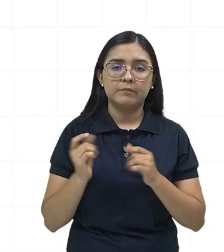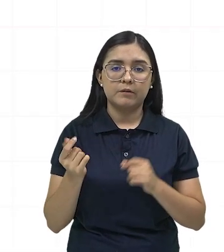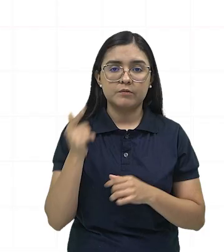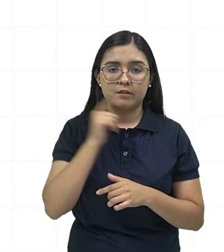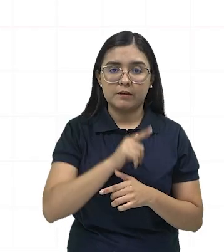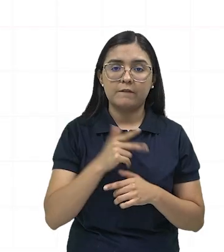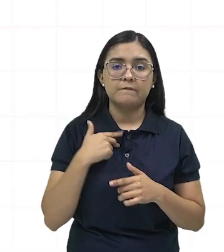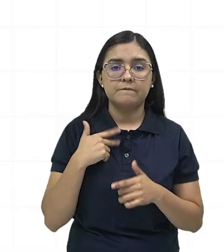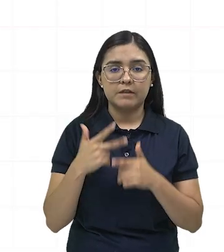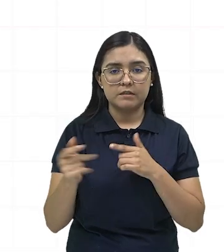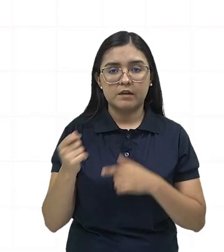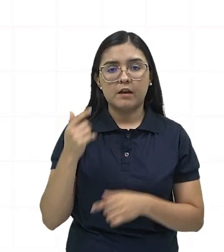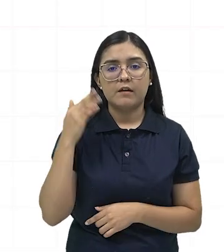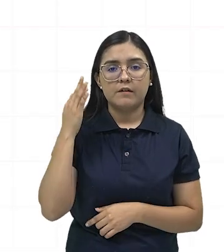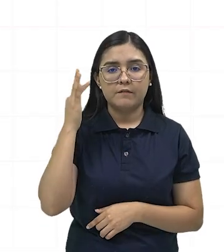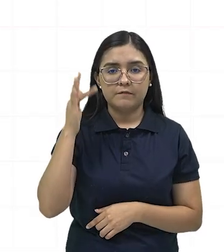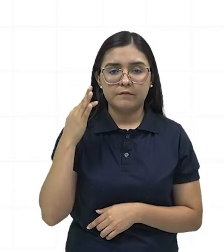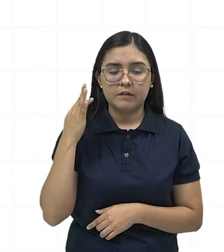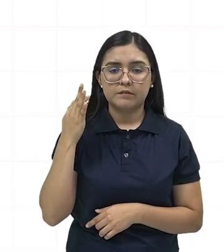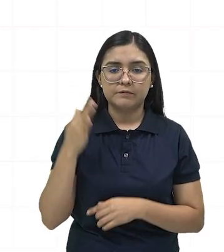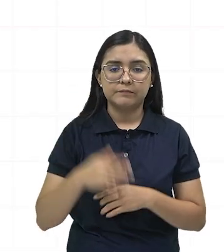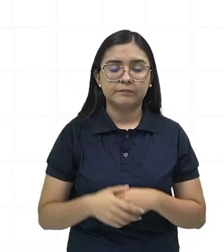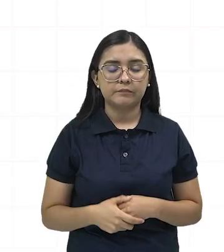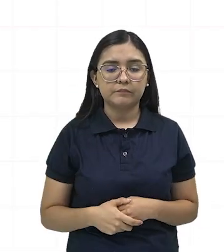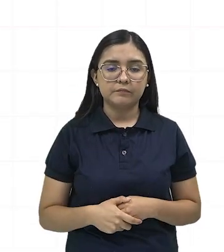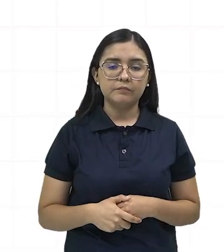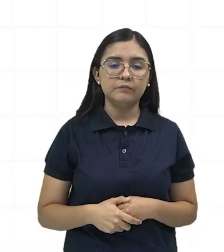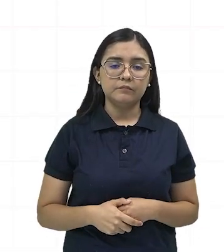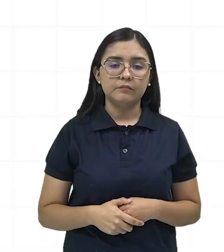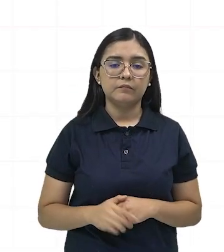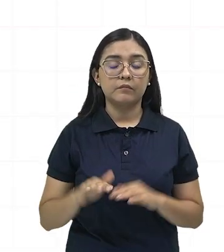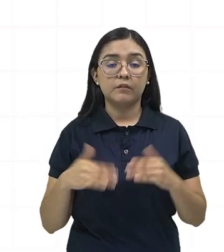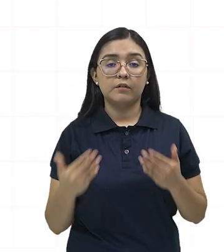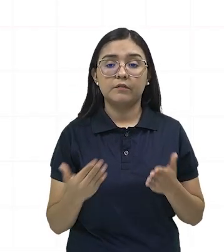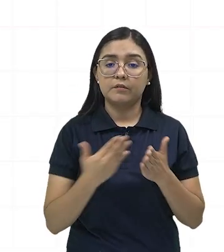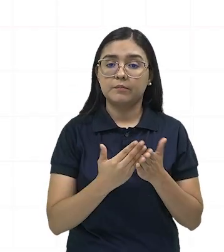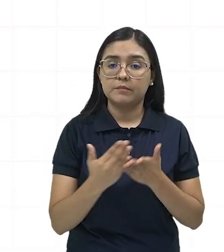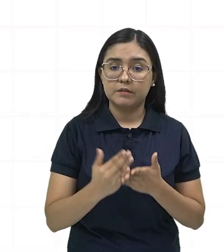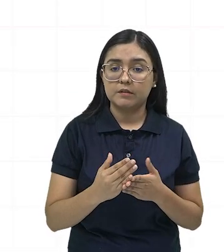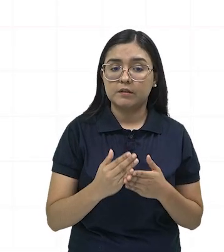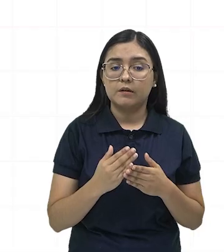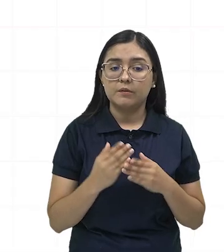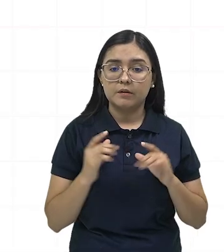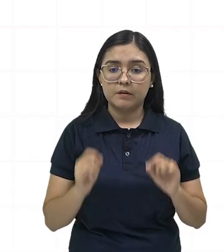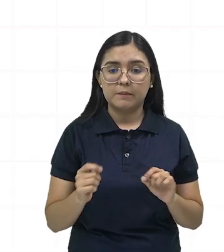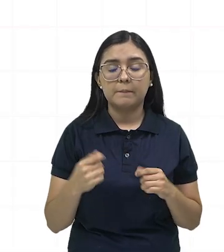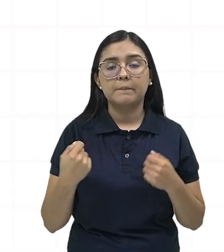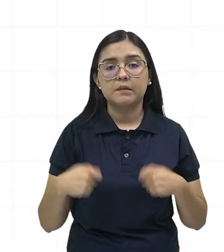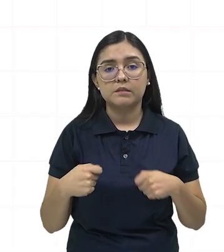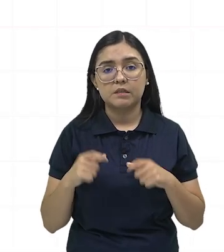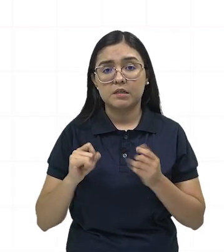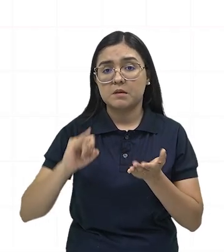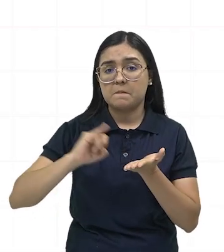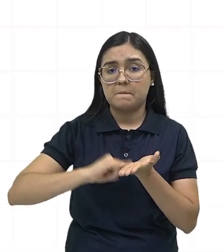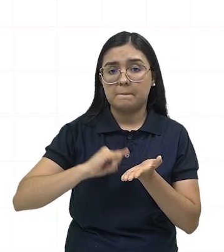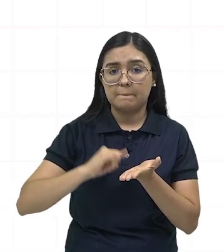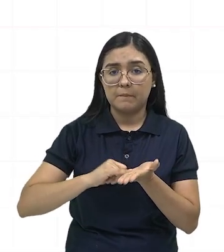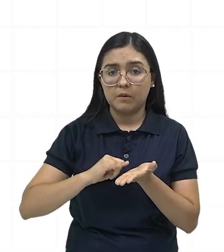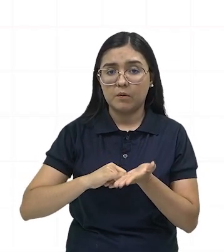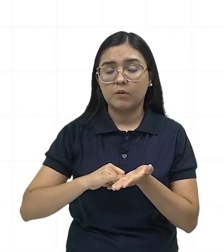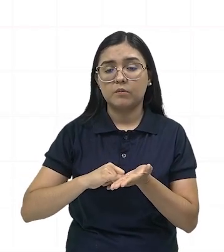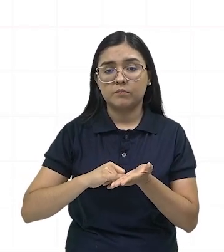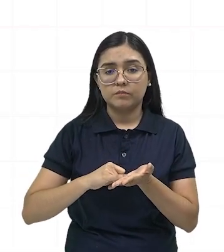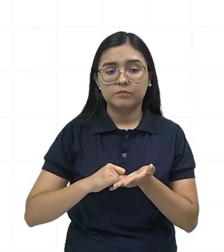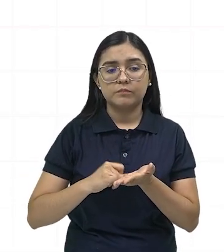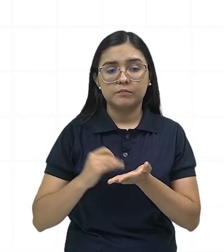França, né? A França aí de Luís XV, ela vai começar a ter que cobrar maiores impostos.